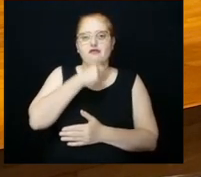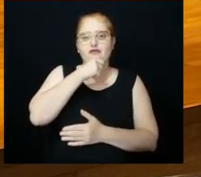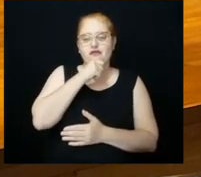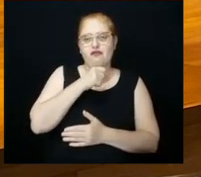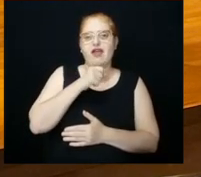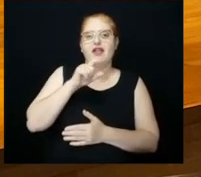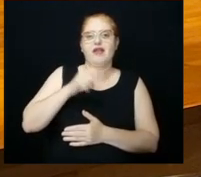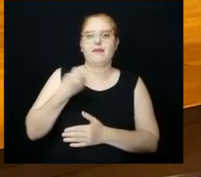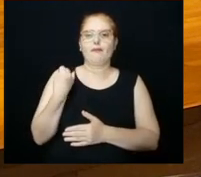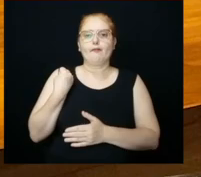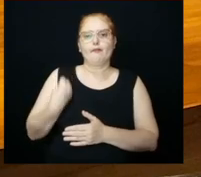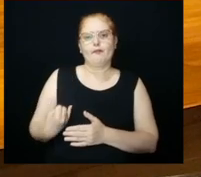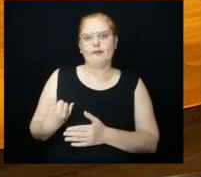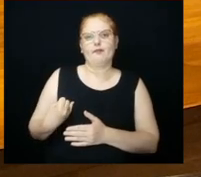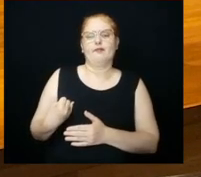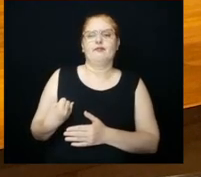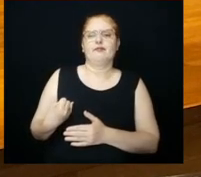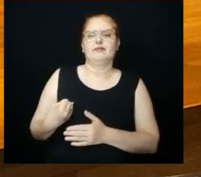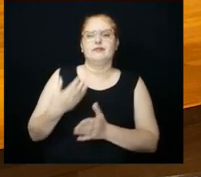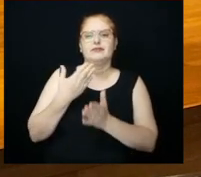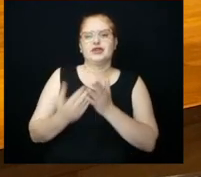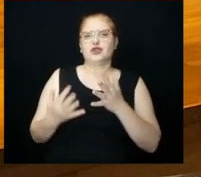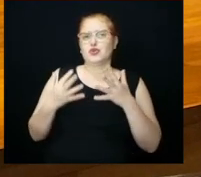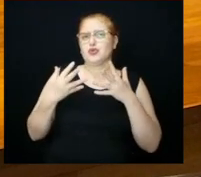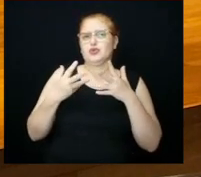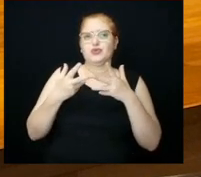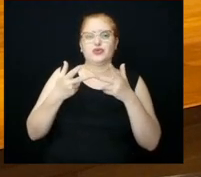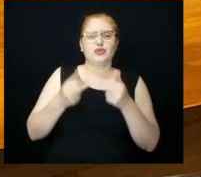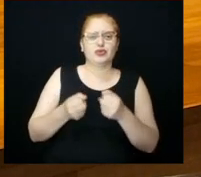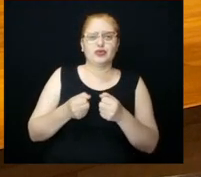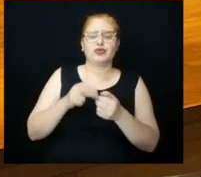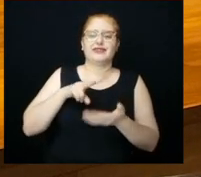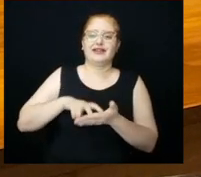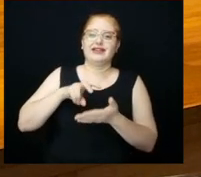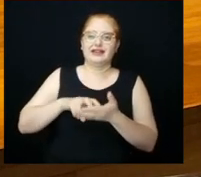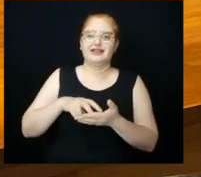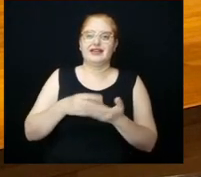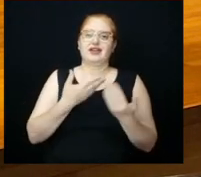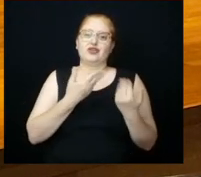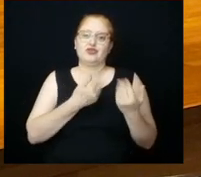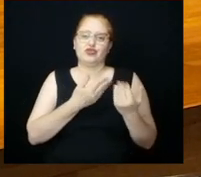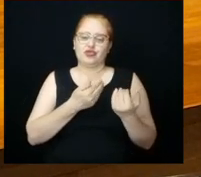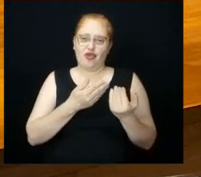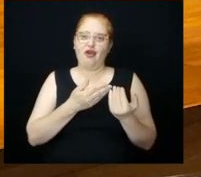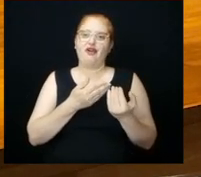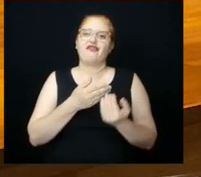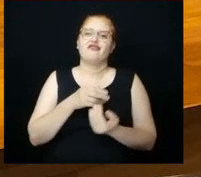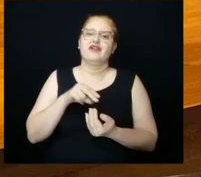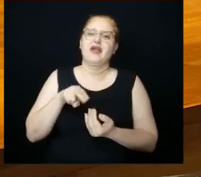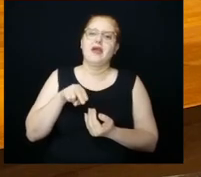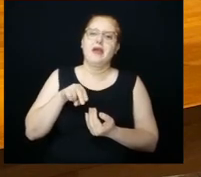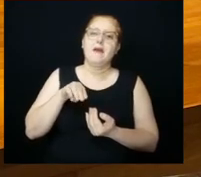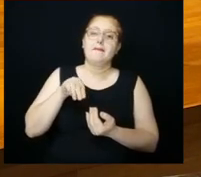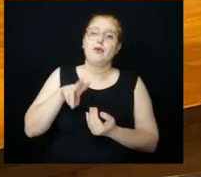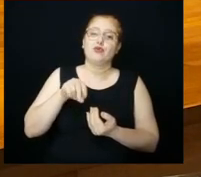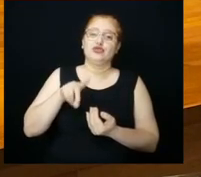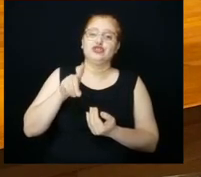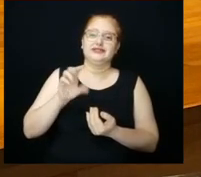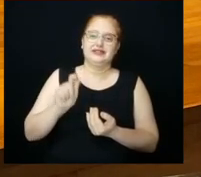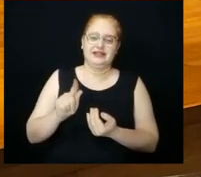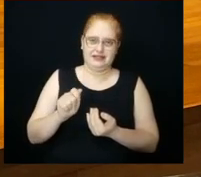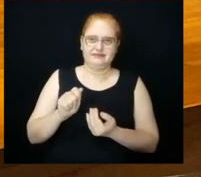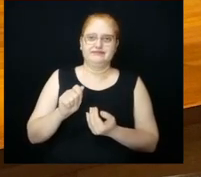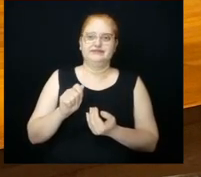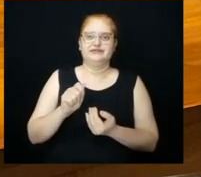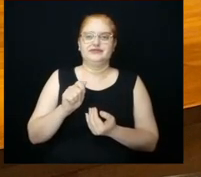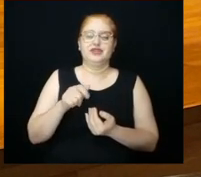magro, parece ter perdido toda a substância. O jovem se chama Mundinga. Caminha à frente desde que saíra do